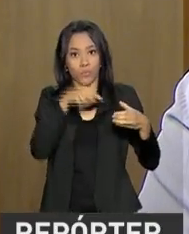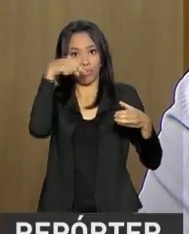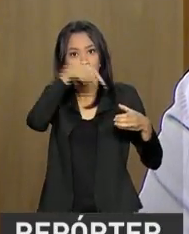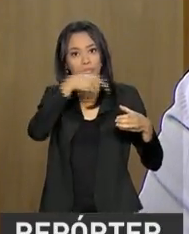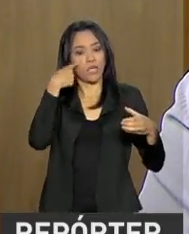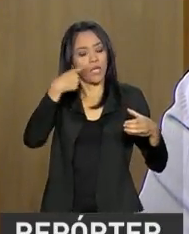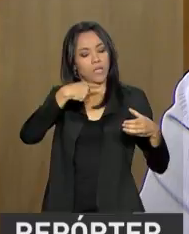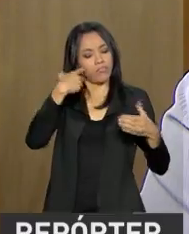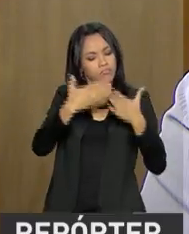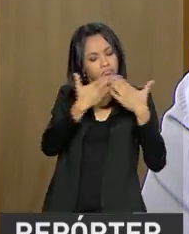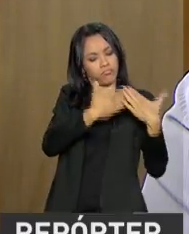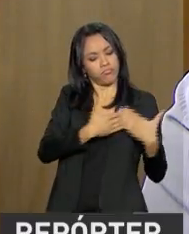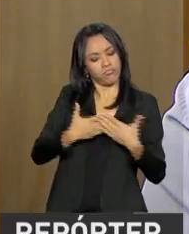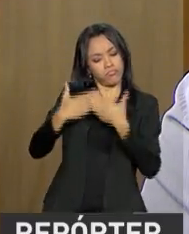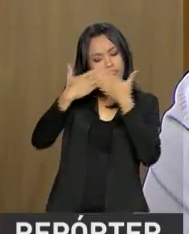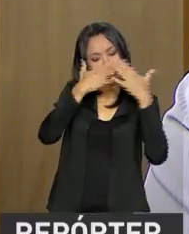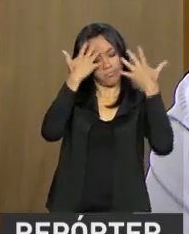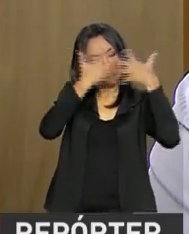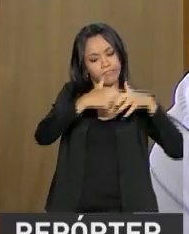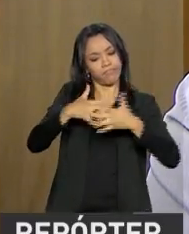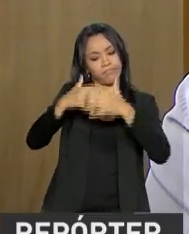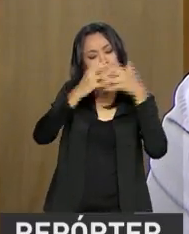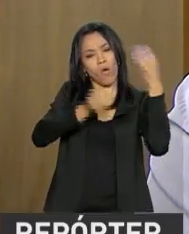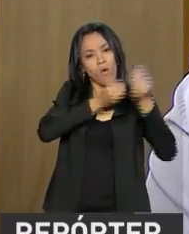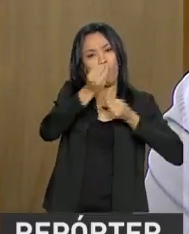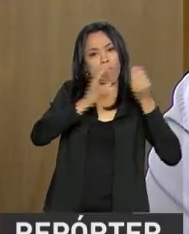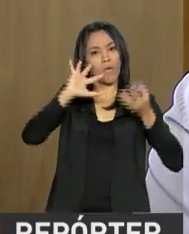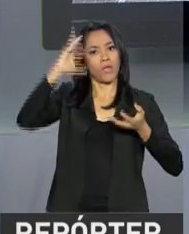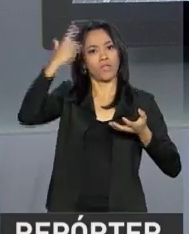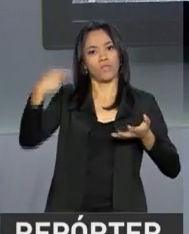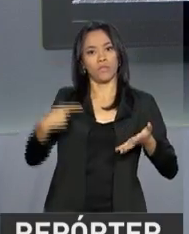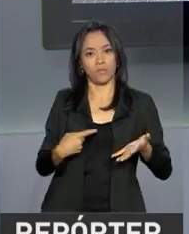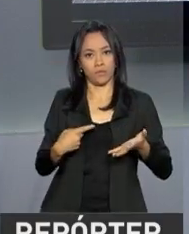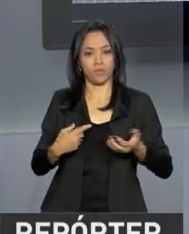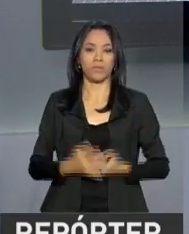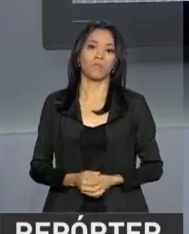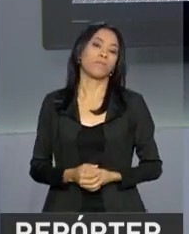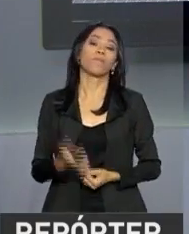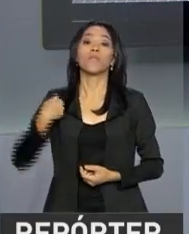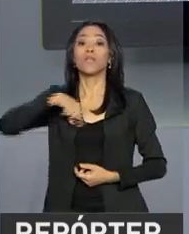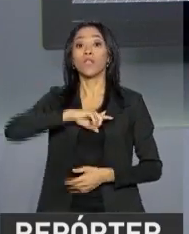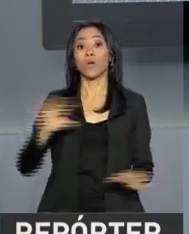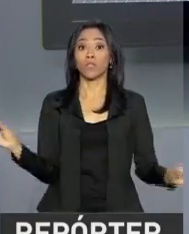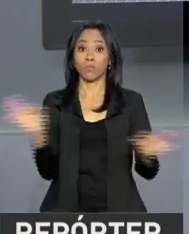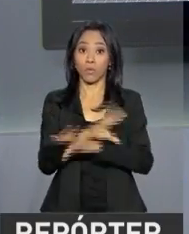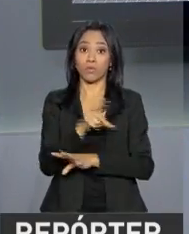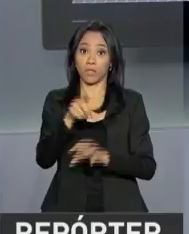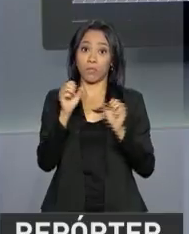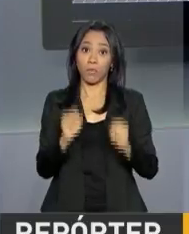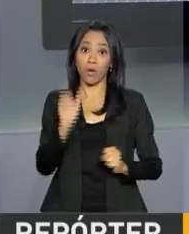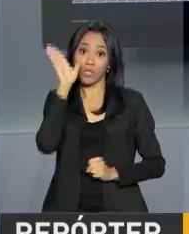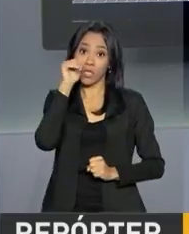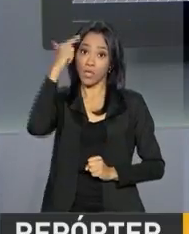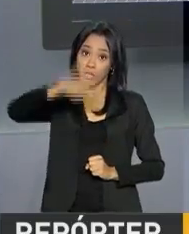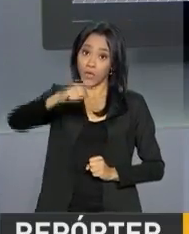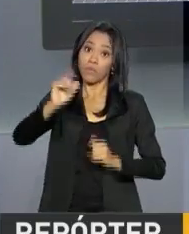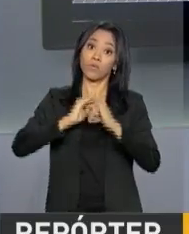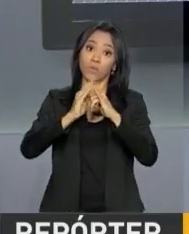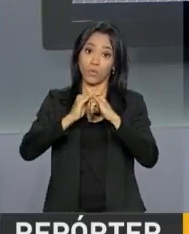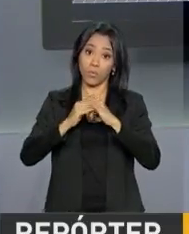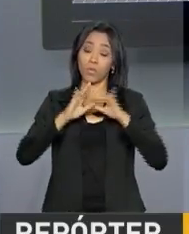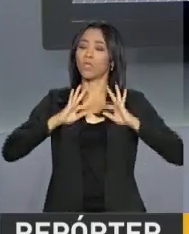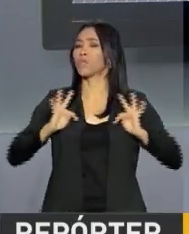observatório então é possa tomar as medidas necessárias mas ficava por aqui você pode rever as reportagens no